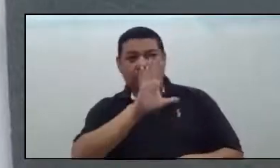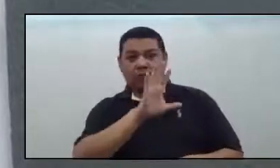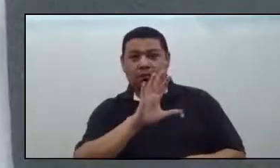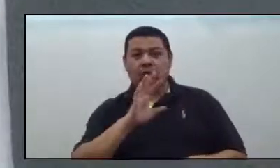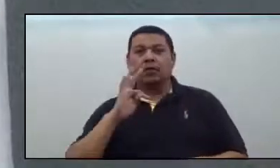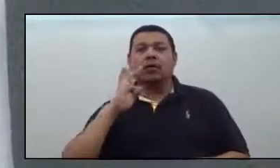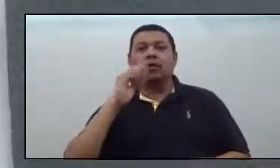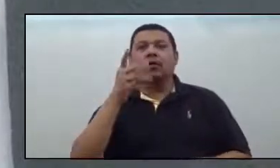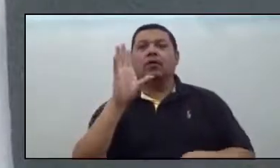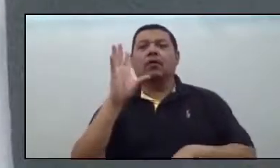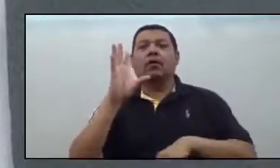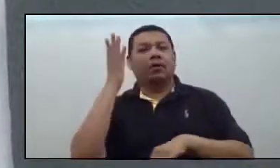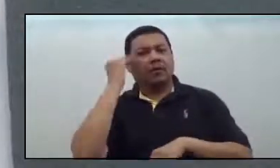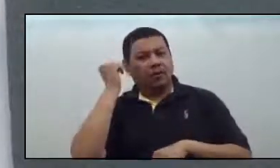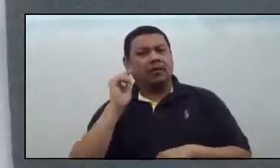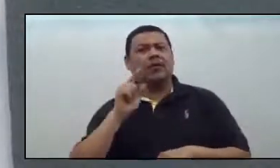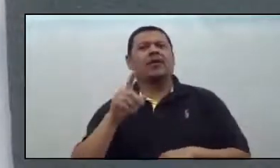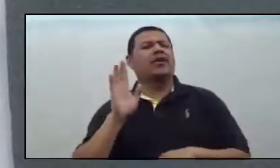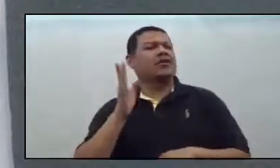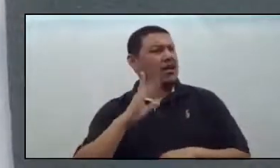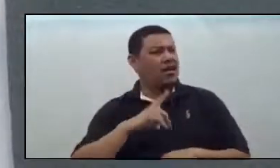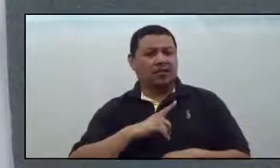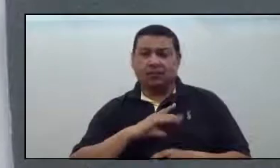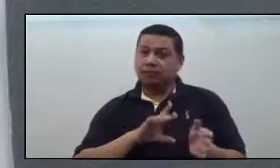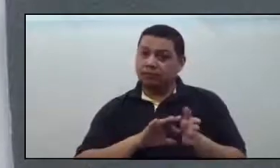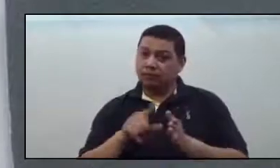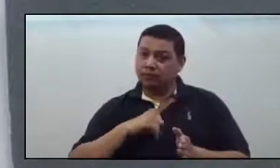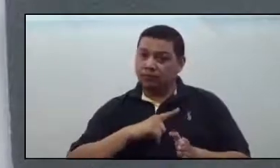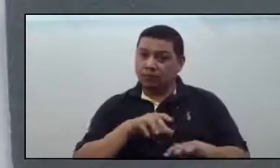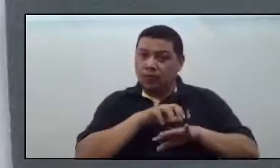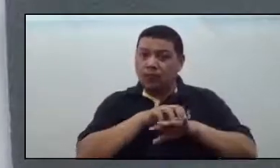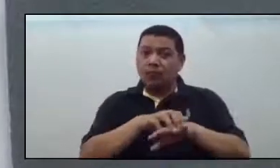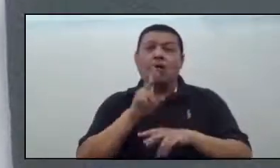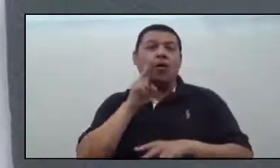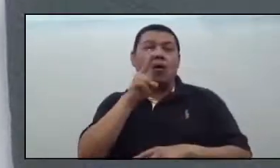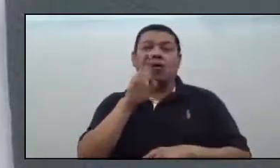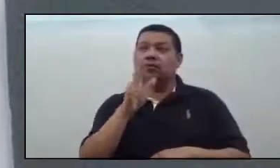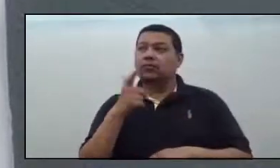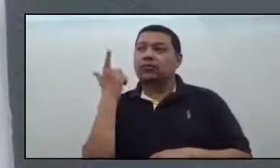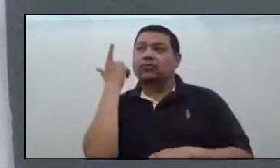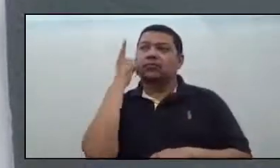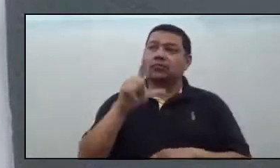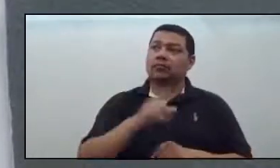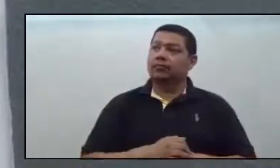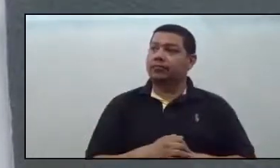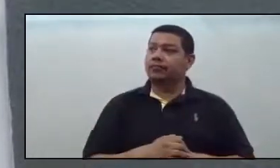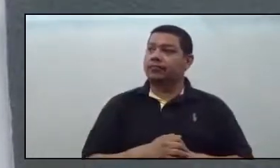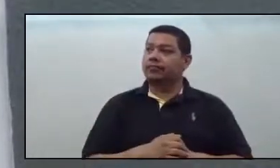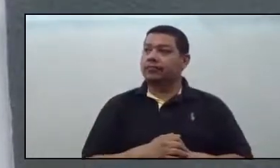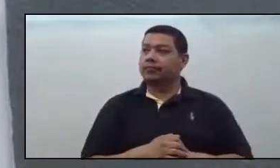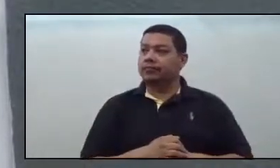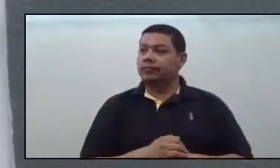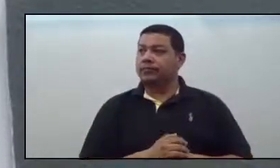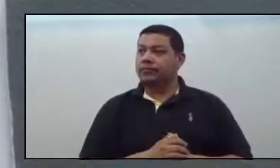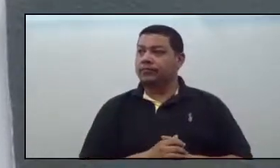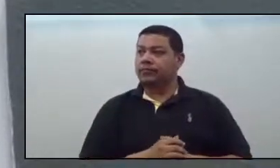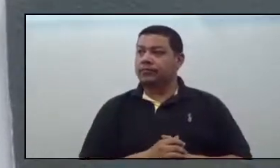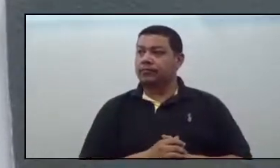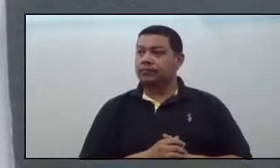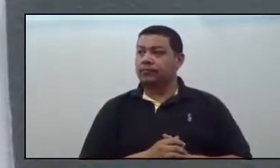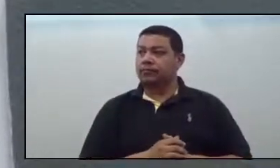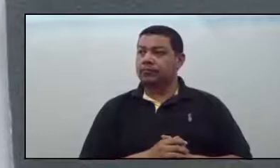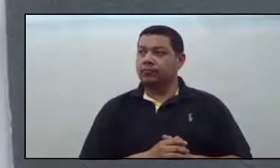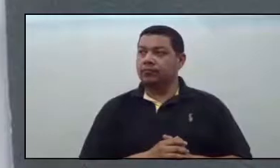que Cacoal tem um potencial turístico muito forte. Nós conseguimos, de forma efetiva, atrair